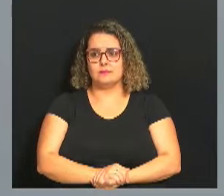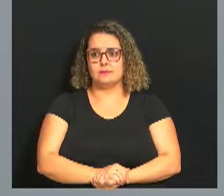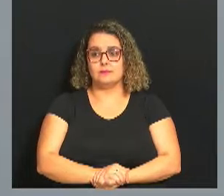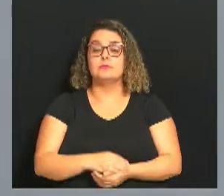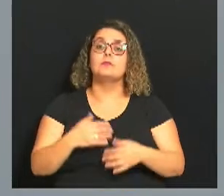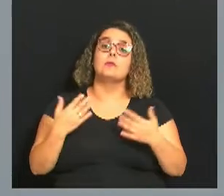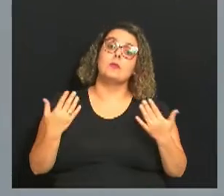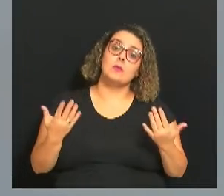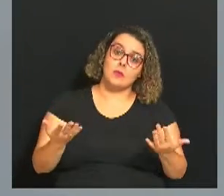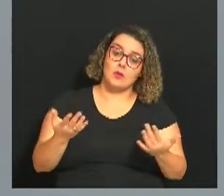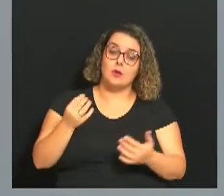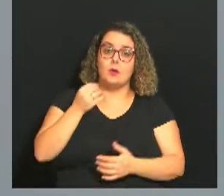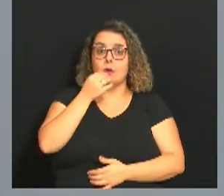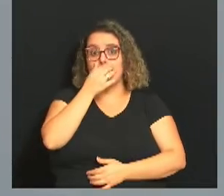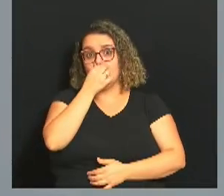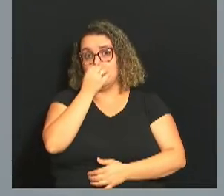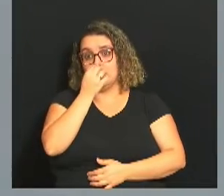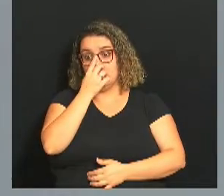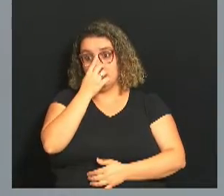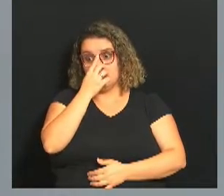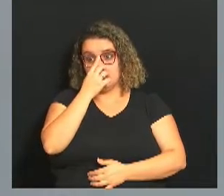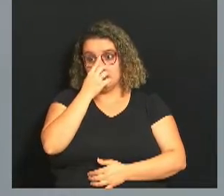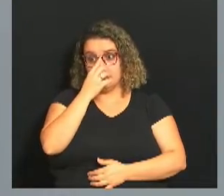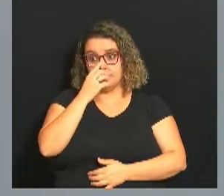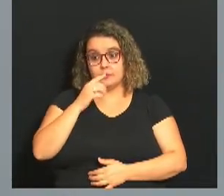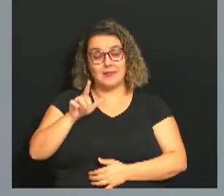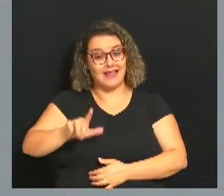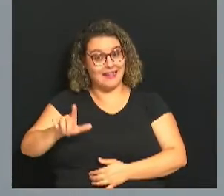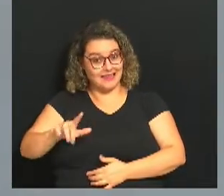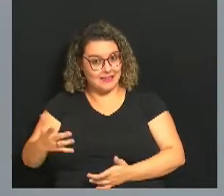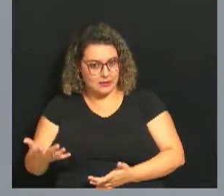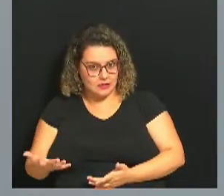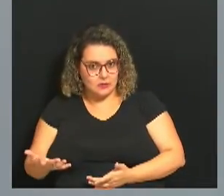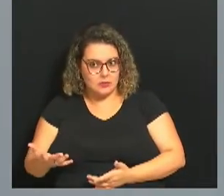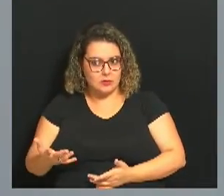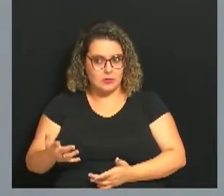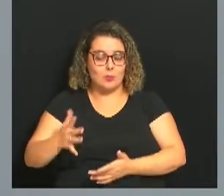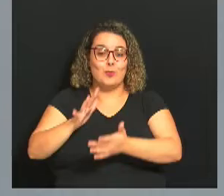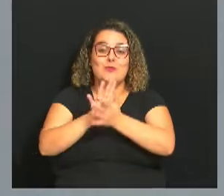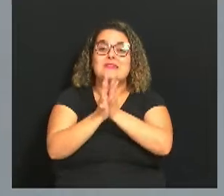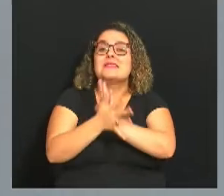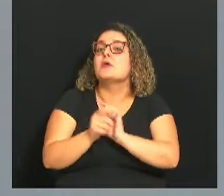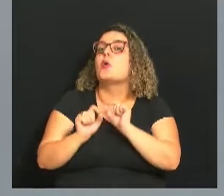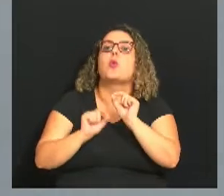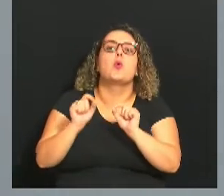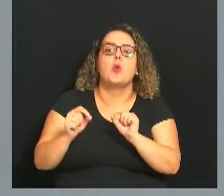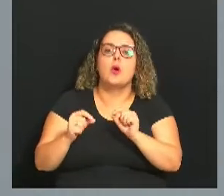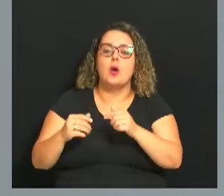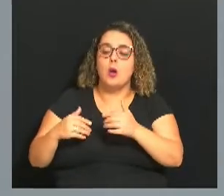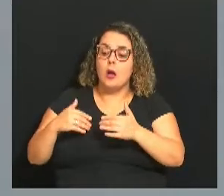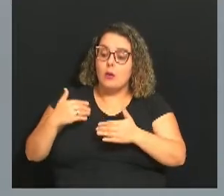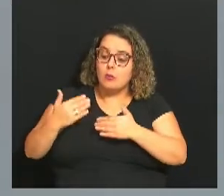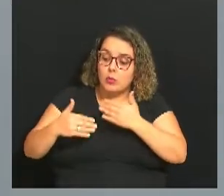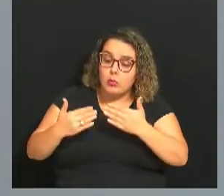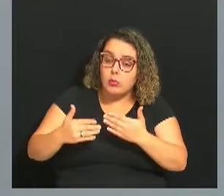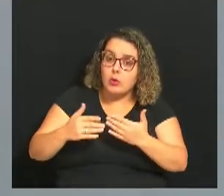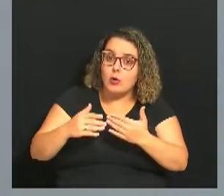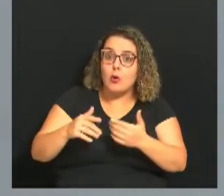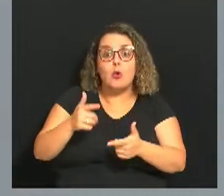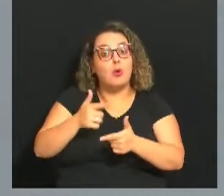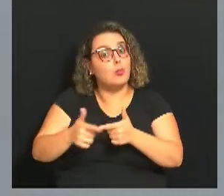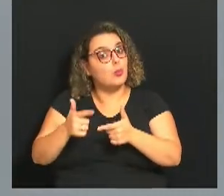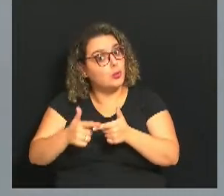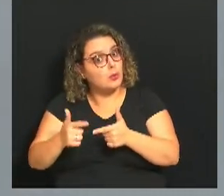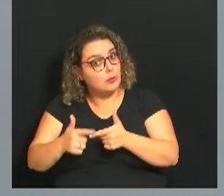Olha, na academia, na literatura, a gente define desastre como consequências ou danos que